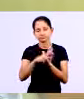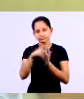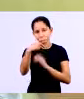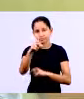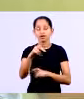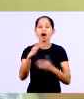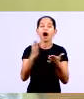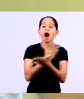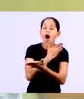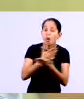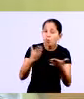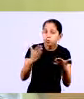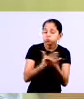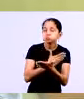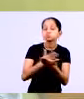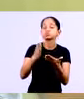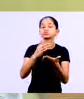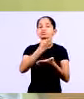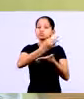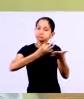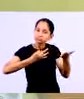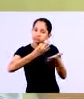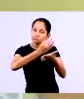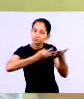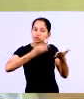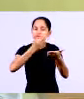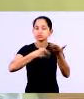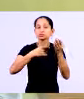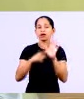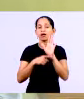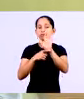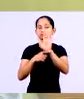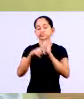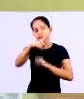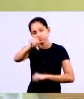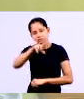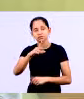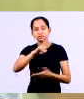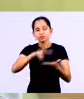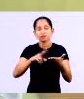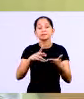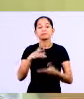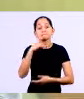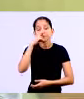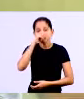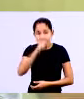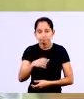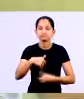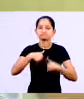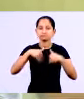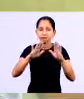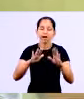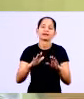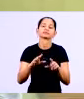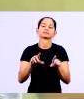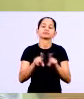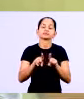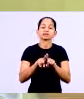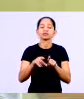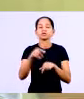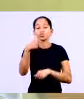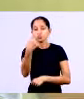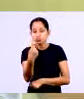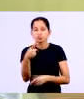uns arquivos, né, uns textos complementares que estão falando sobre isso também, sobre as mudanças. Tem o manual de redação